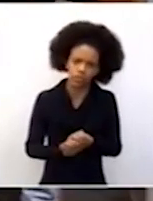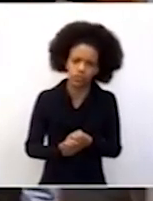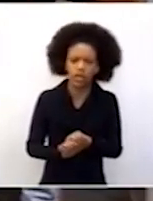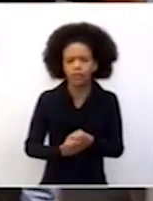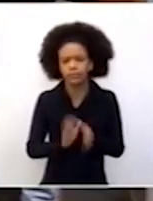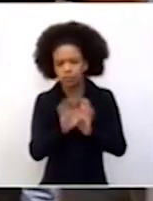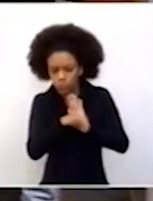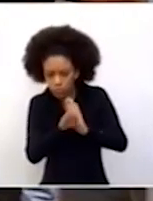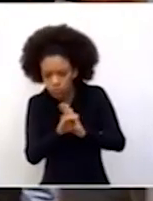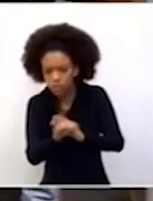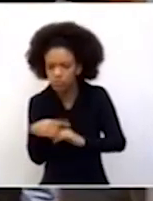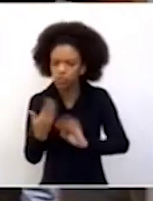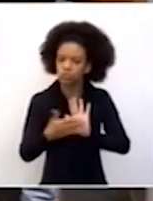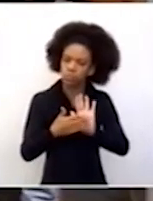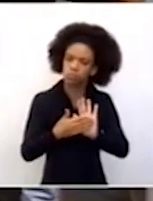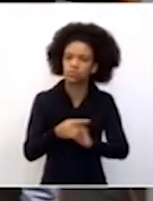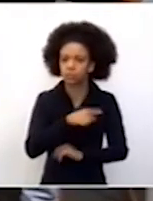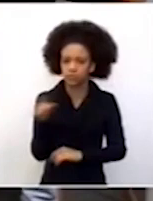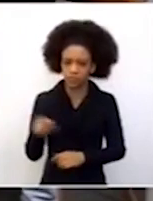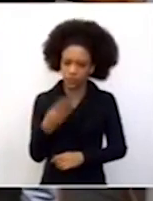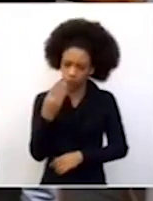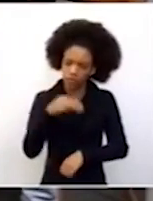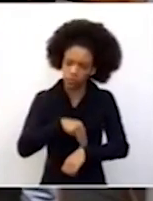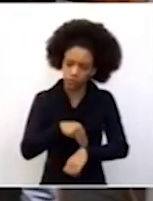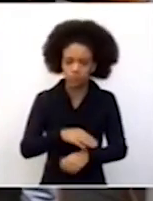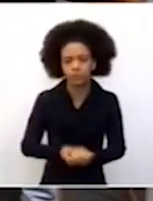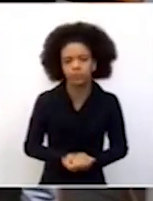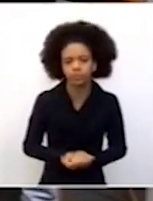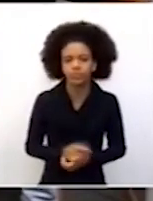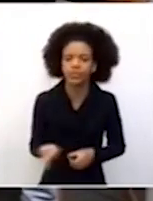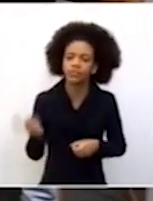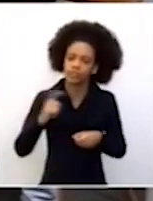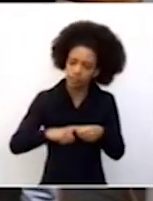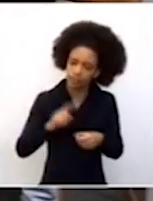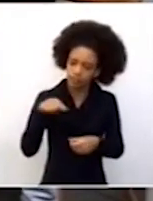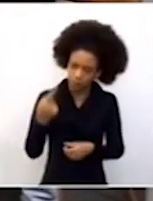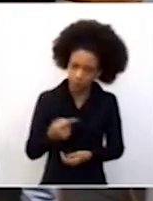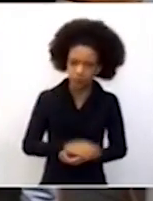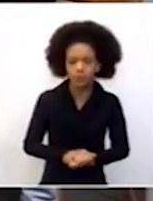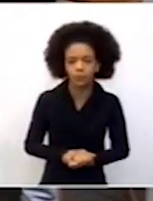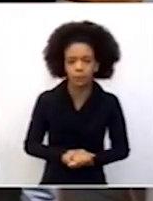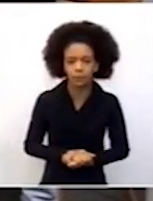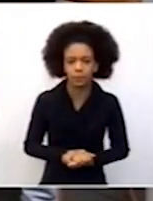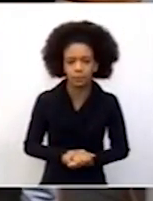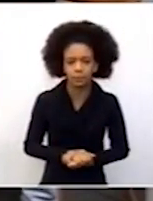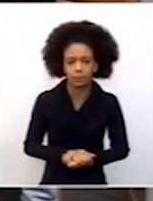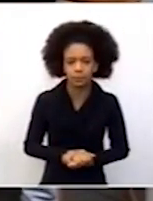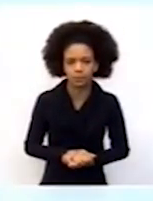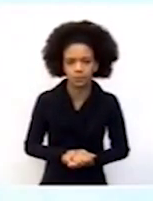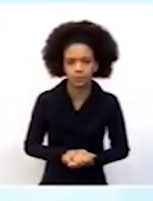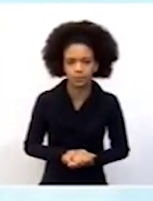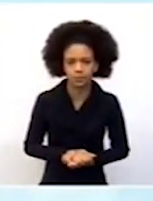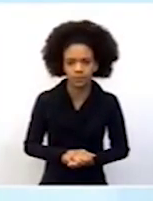que nós propomos para os professores. Então vamos dar um tempinho de 4 minutos e aí nós terminamos com os comentários no chat.